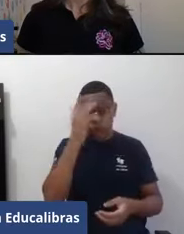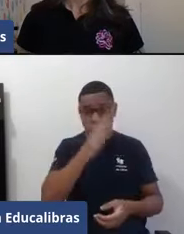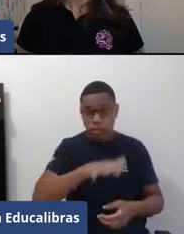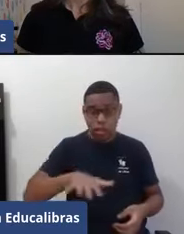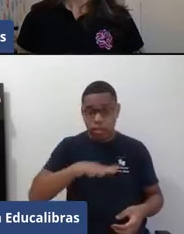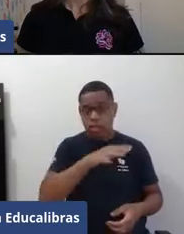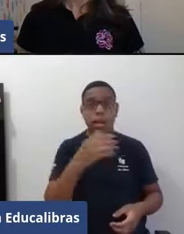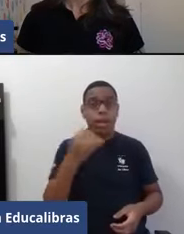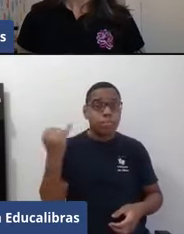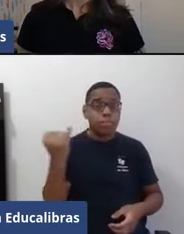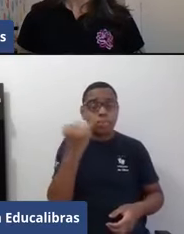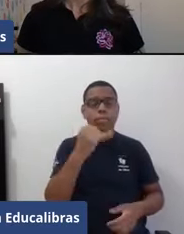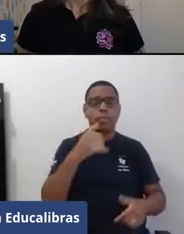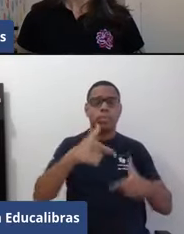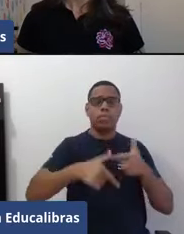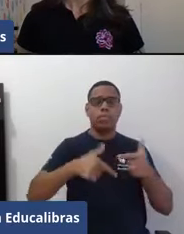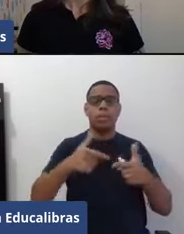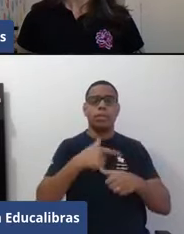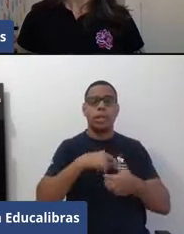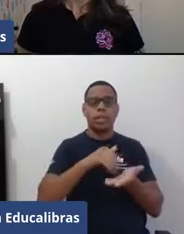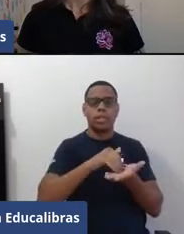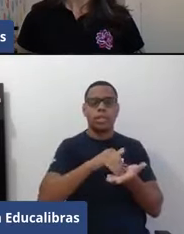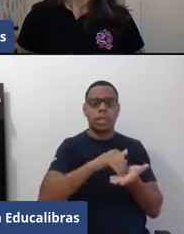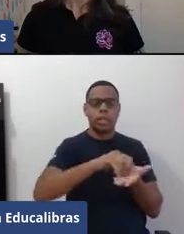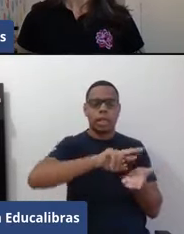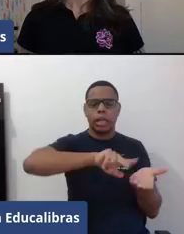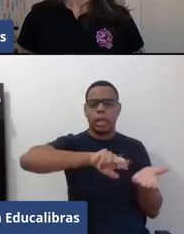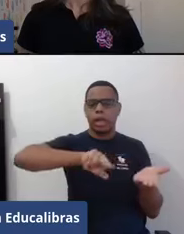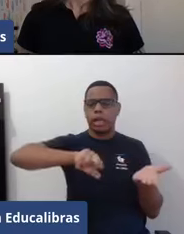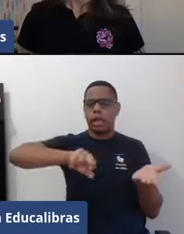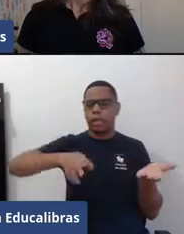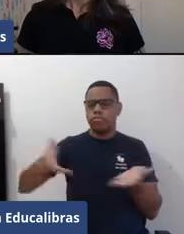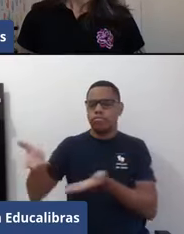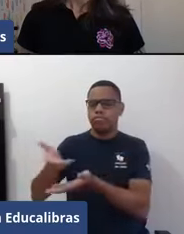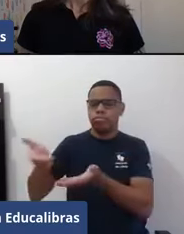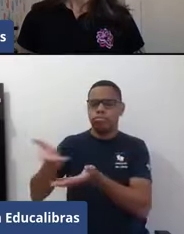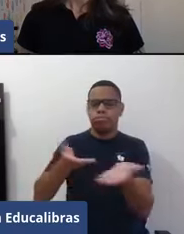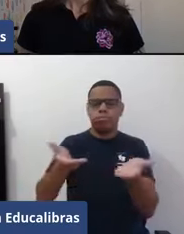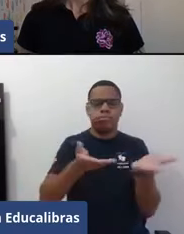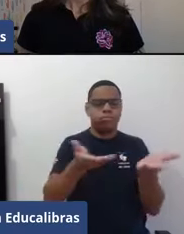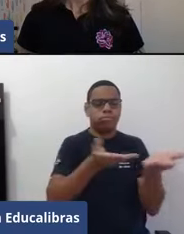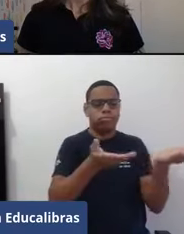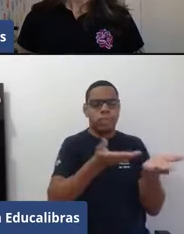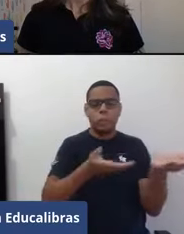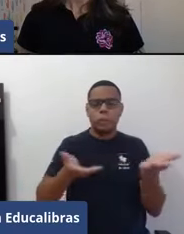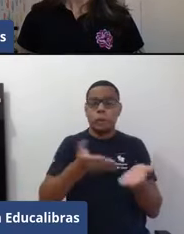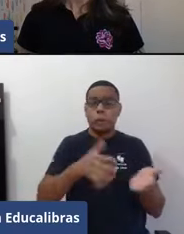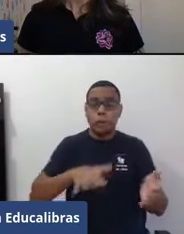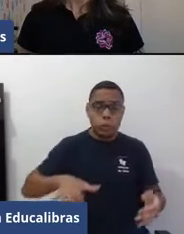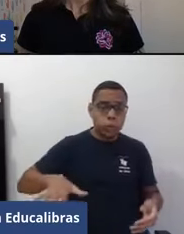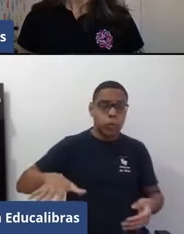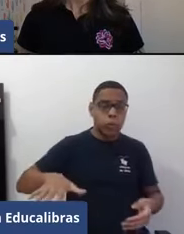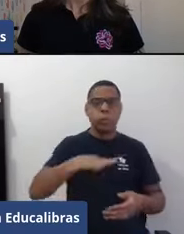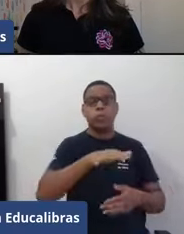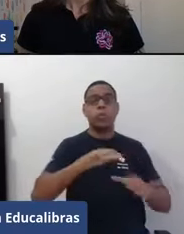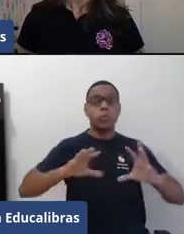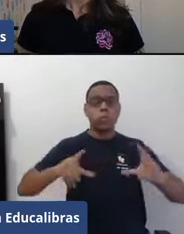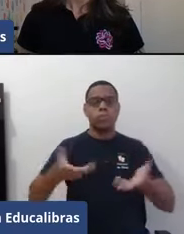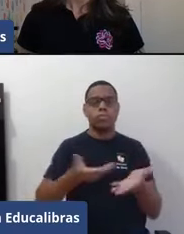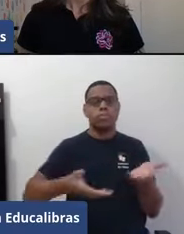do trabalho multissecretarial, né? Quer dizer, do envolvimento da rede